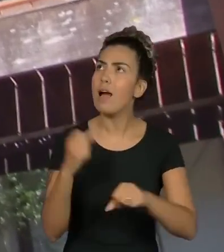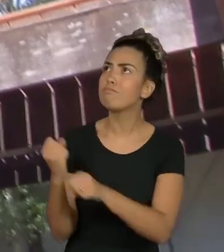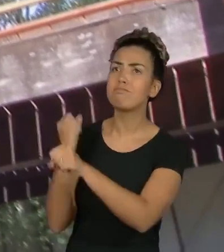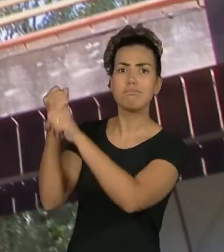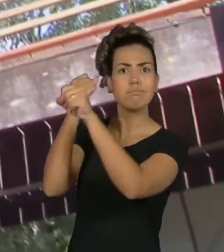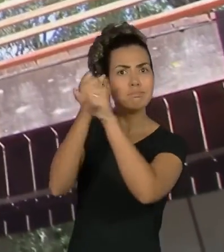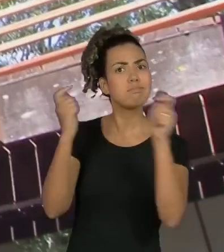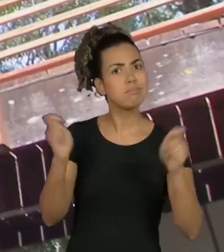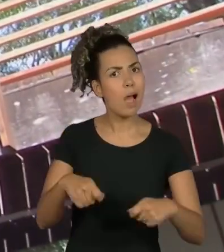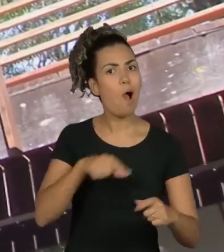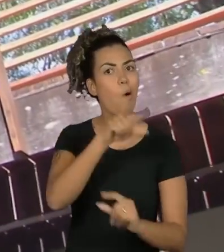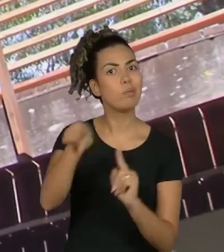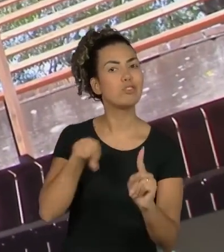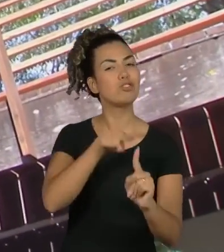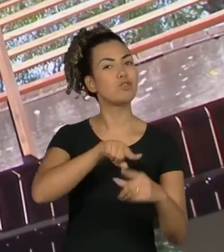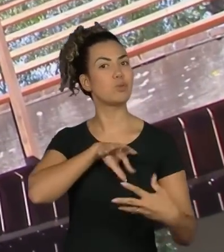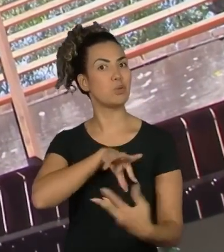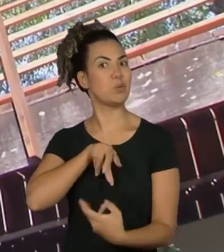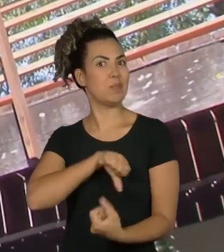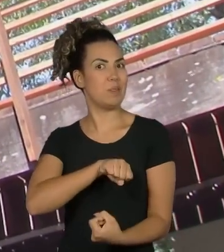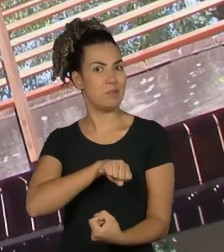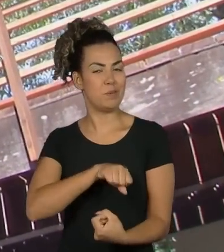sustentável de utilização do material.